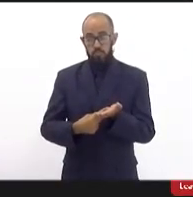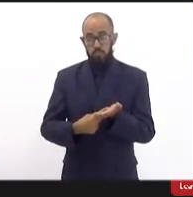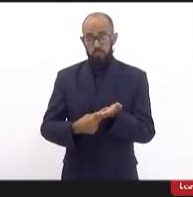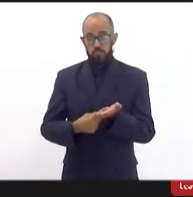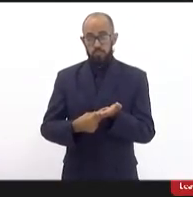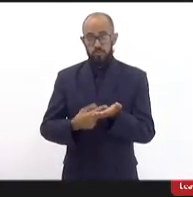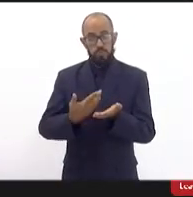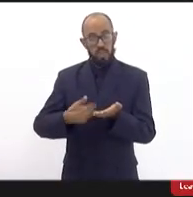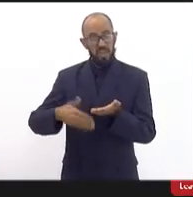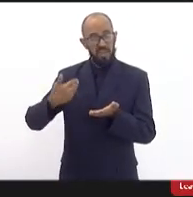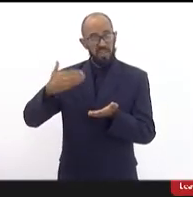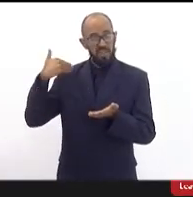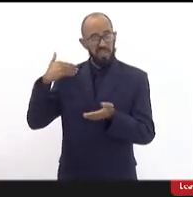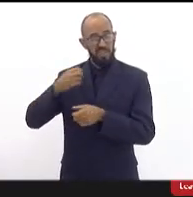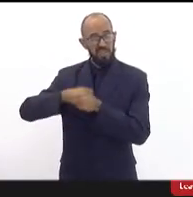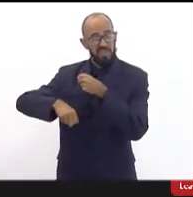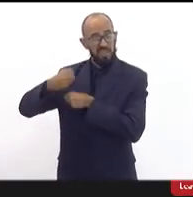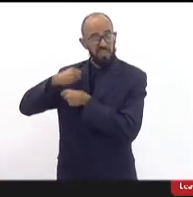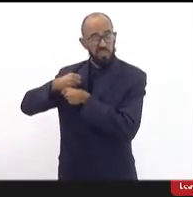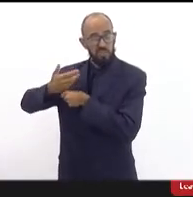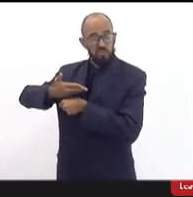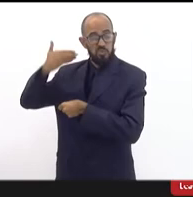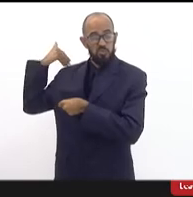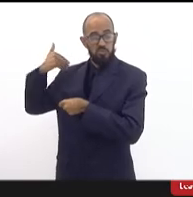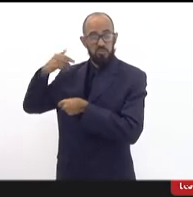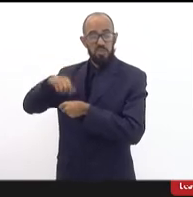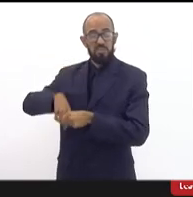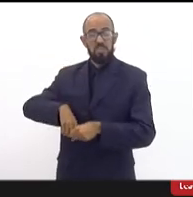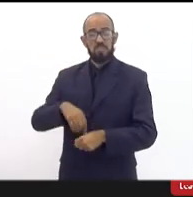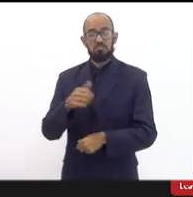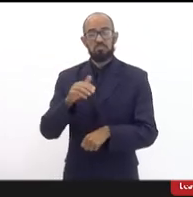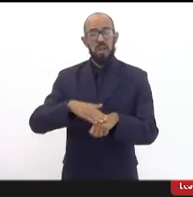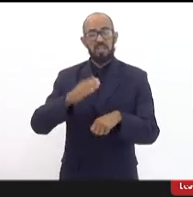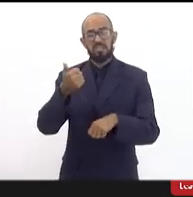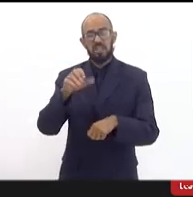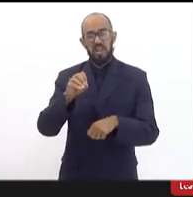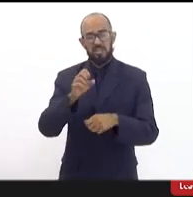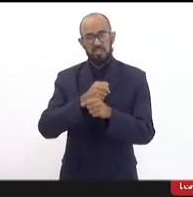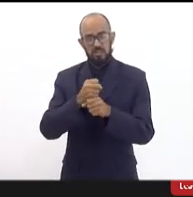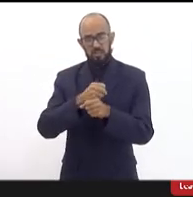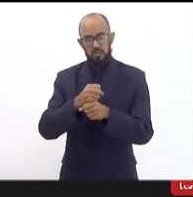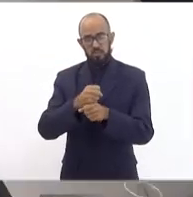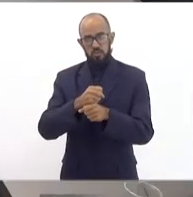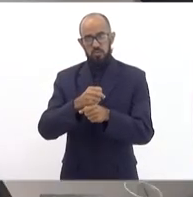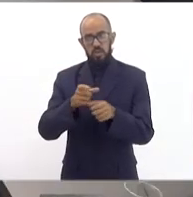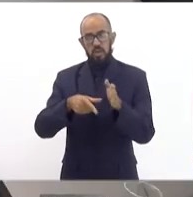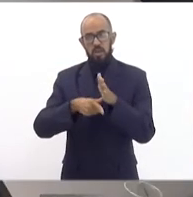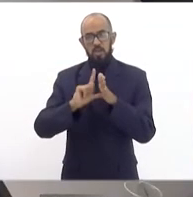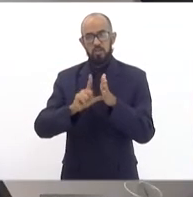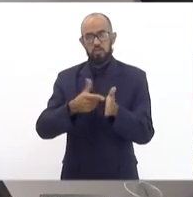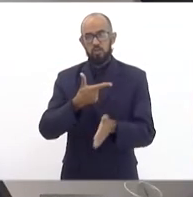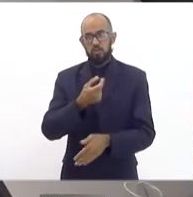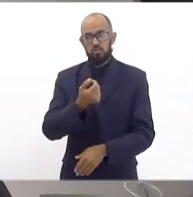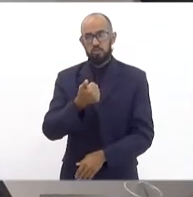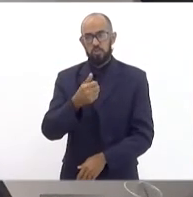alguns anos atrás, algumas décadas atrás, pelo menos antes de 2015, com